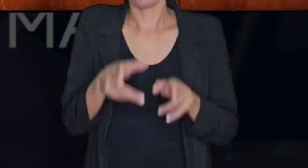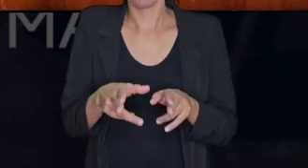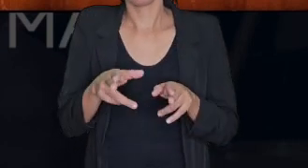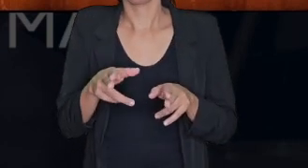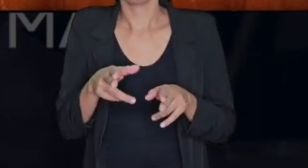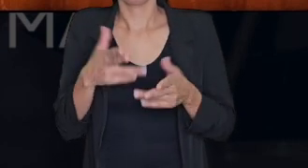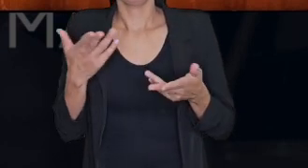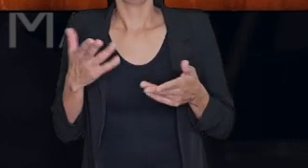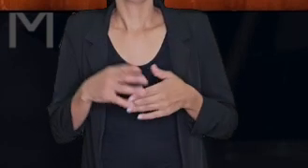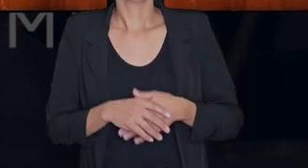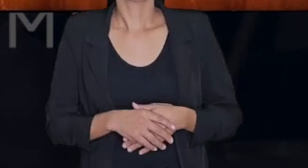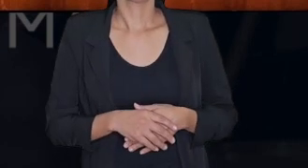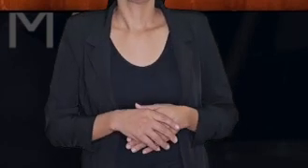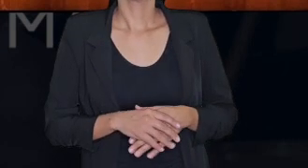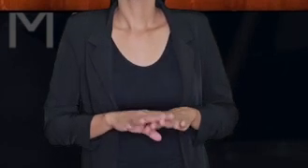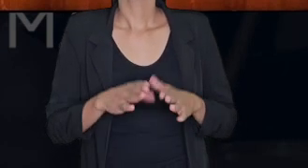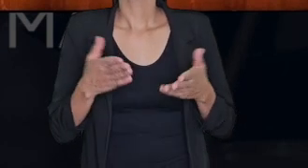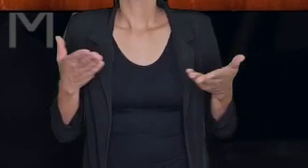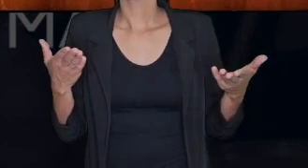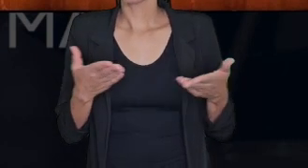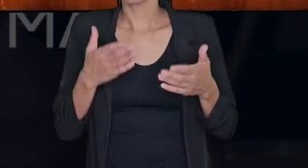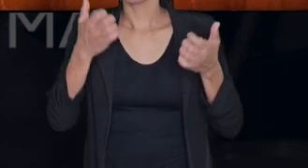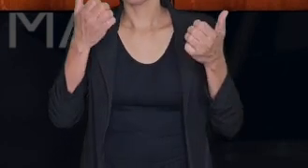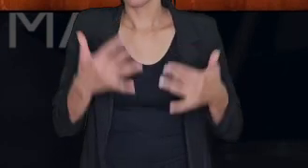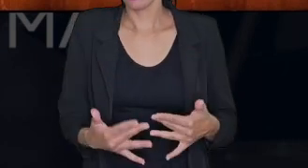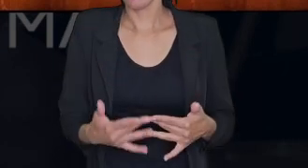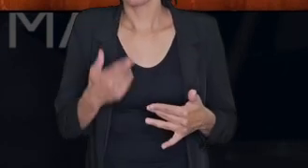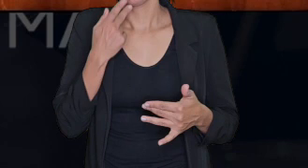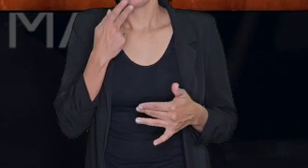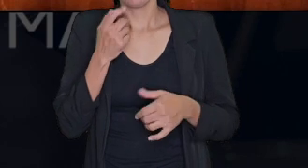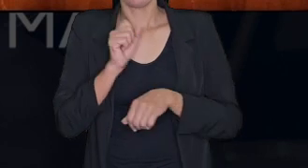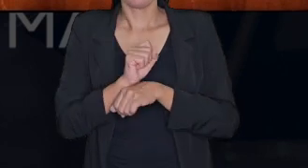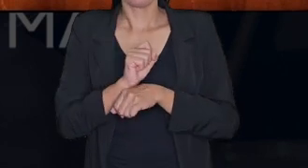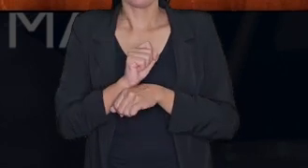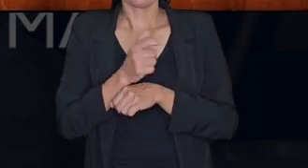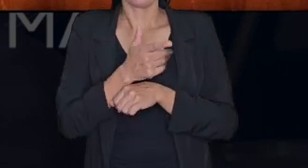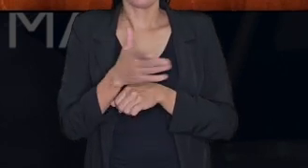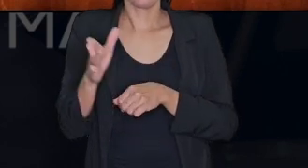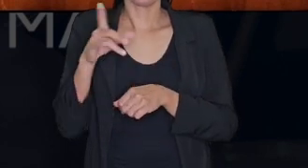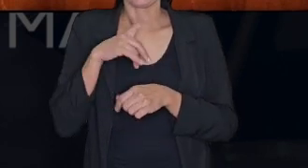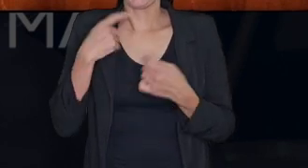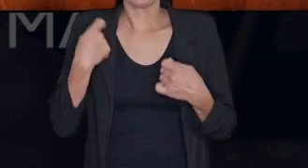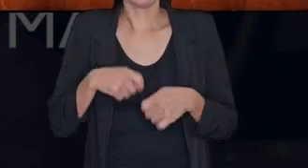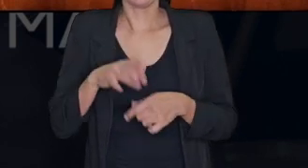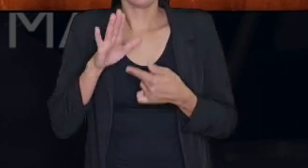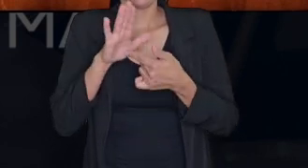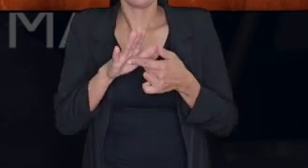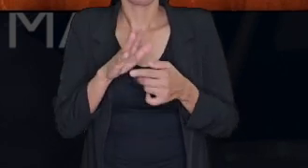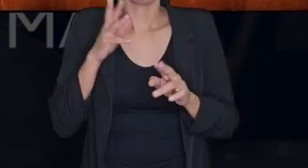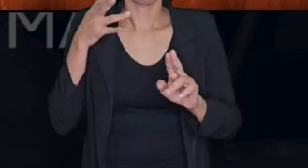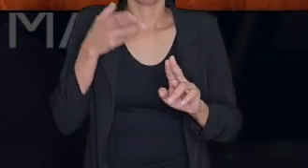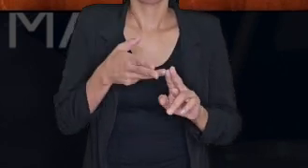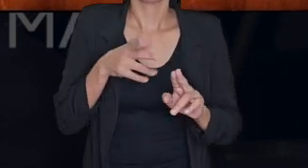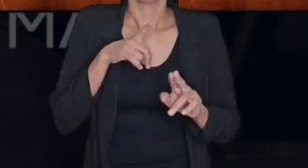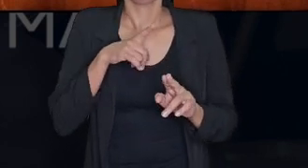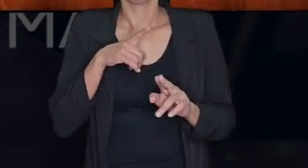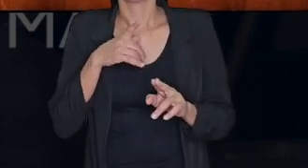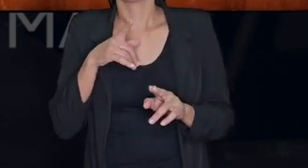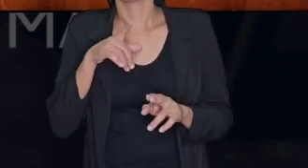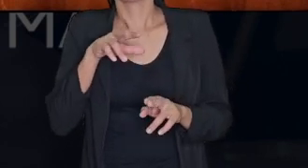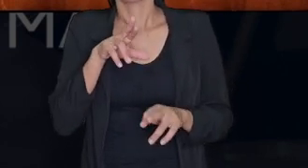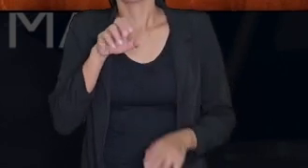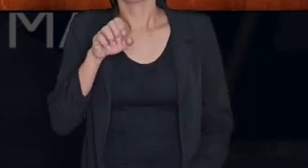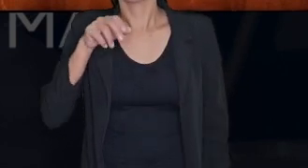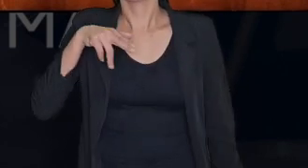na mesma linha, né, de falar, é o mesmo precedente, 1 milhão e tal. Agora, como eu disse, eu iria poupá-los aqui